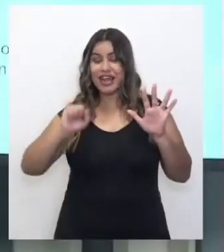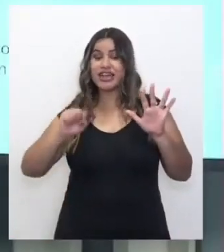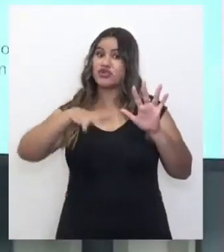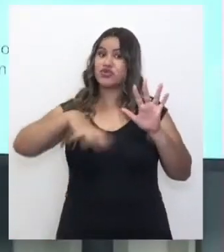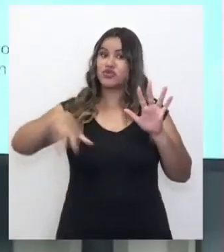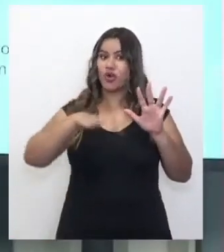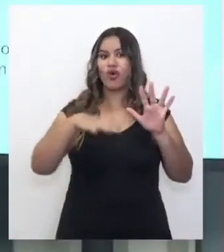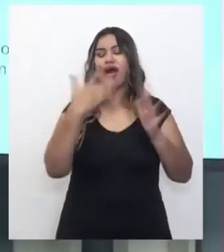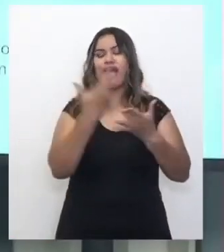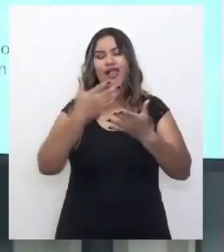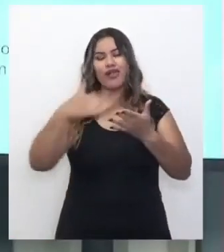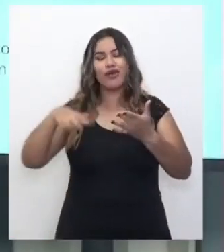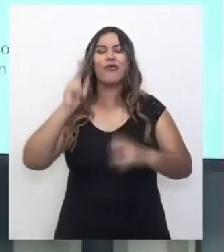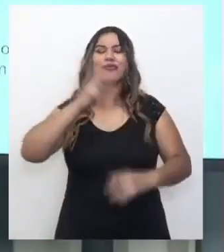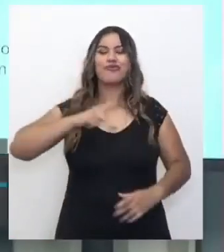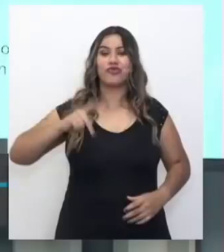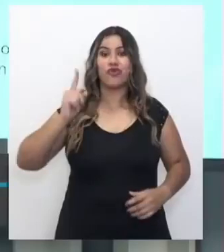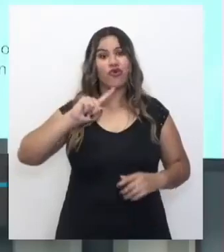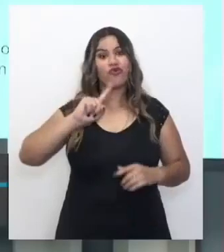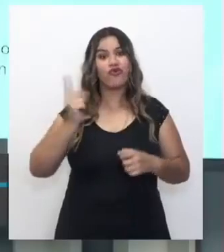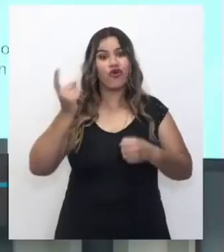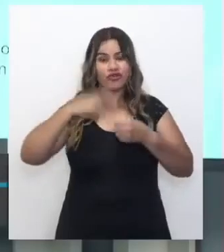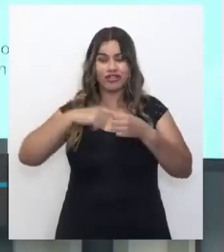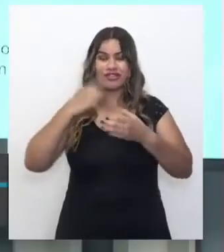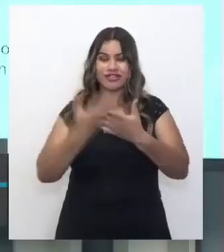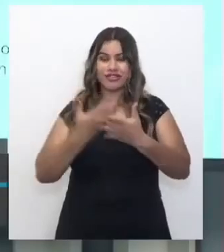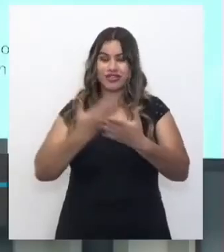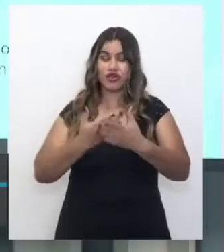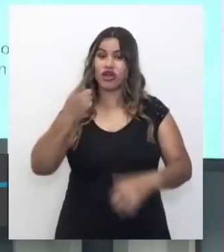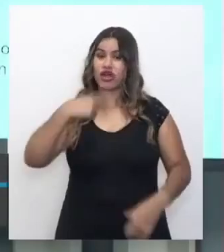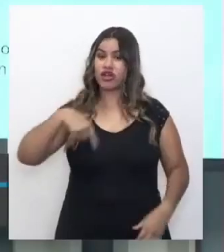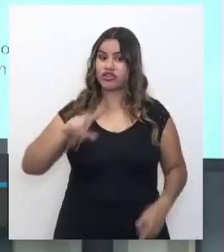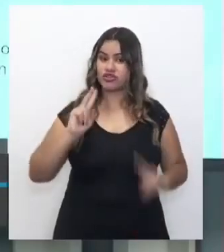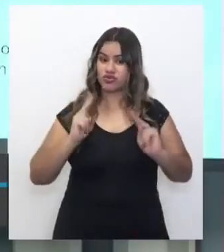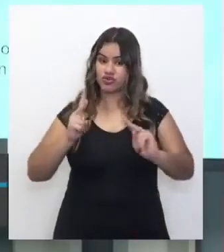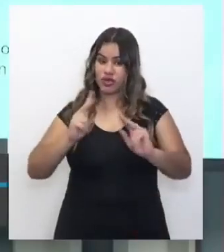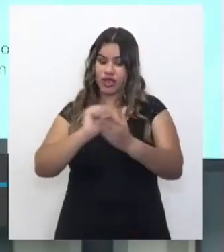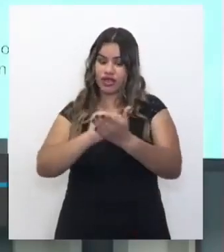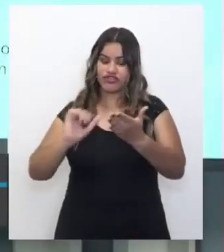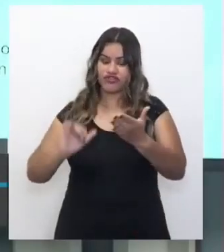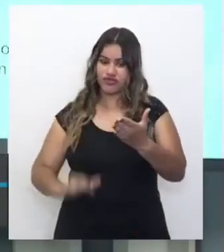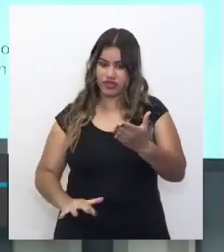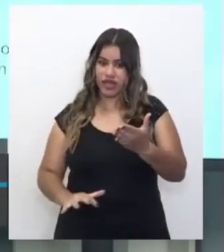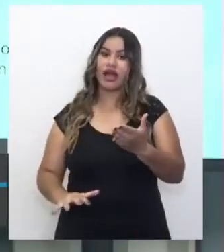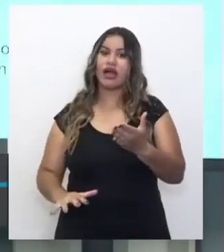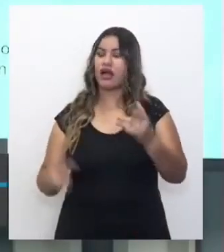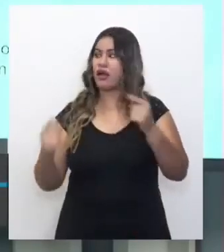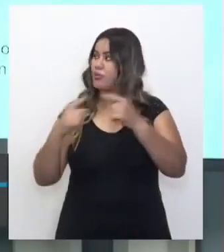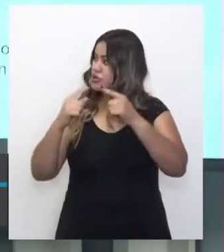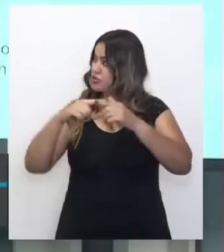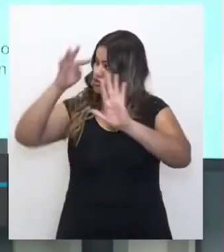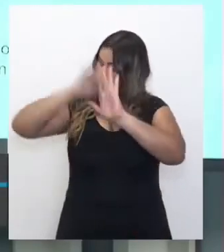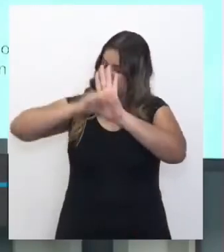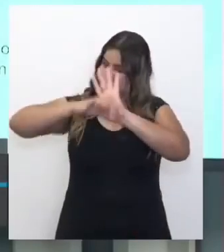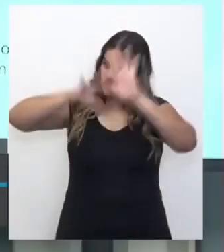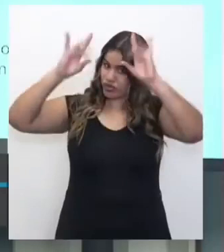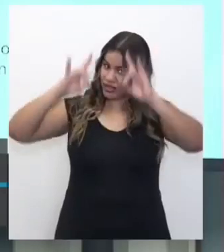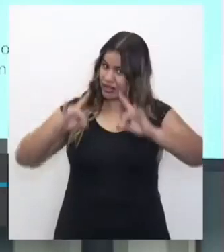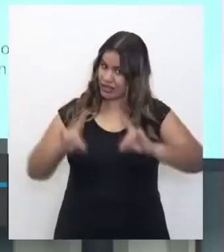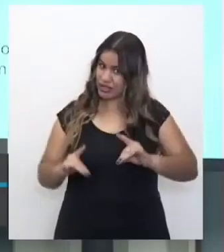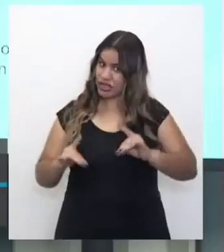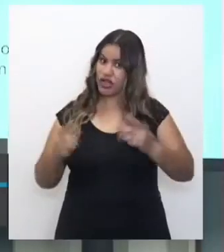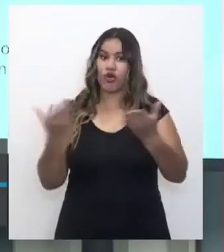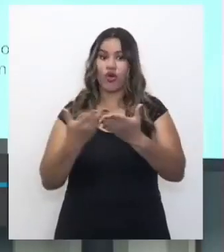de volta aqui com a nossa aula. Estamos ainda naquela sequência de atividades falando do texto descritivo. Hoje é a penúltima